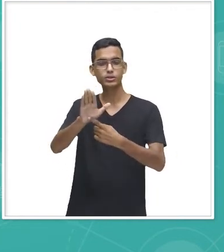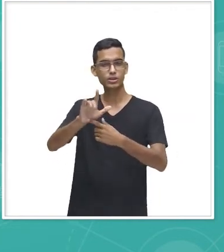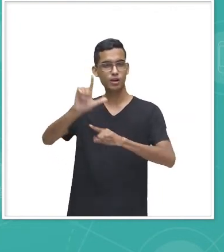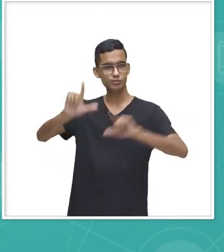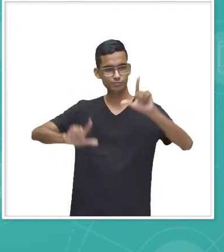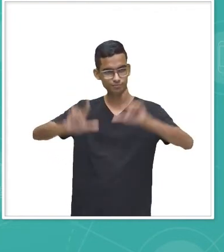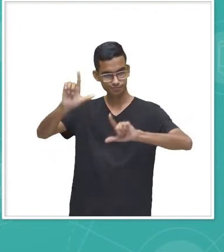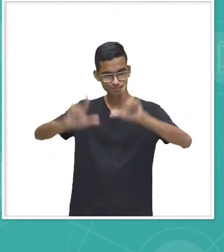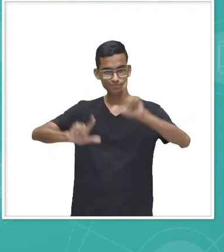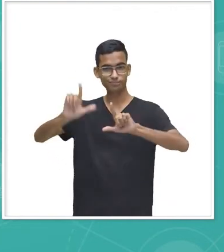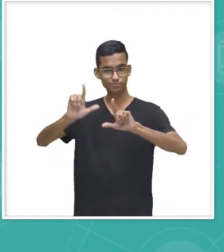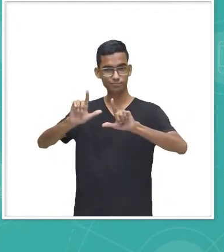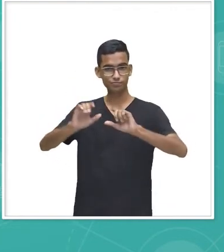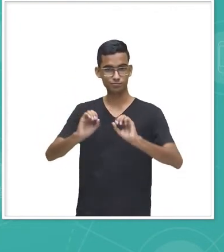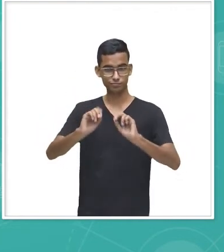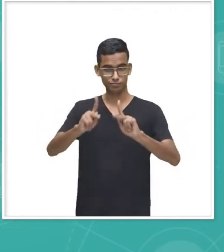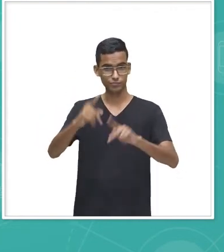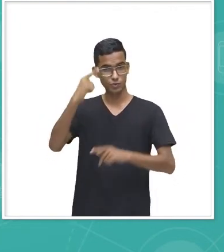carinho, tá?